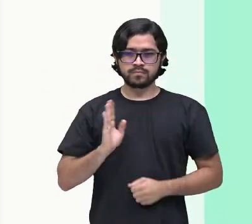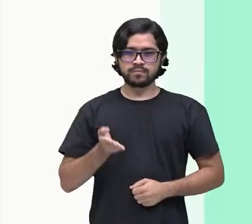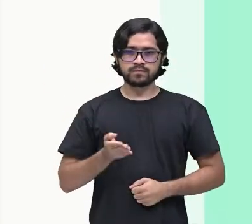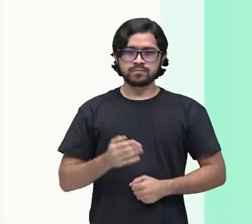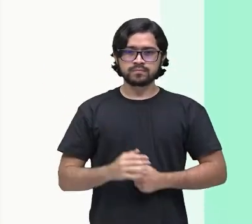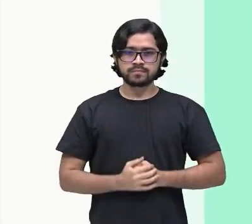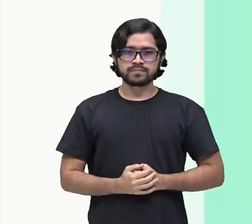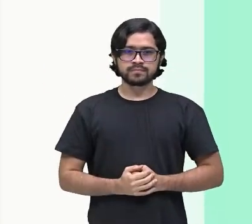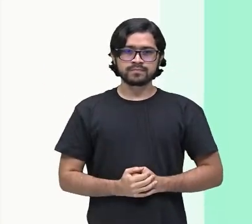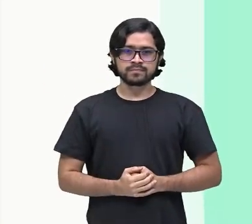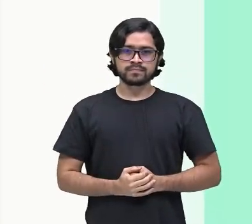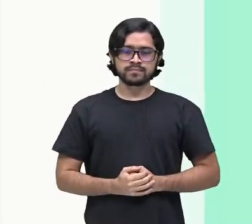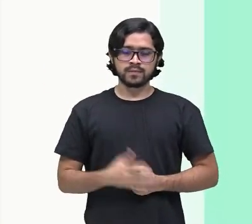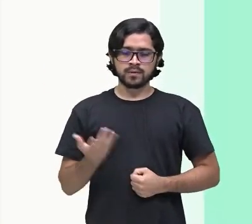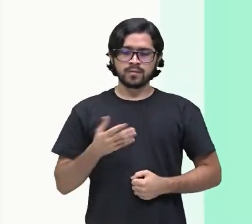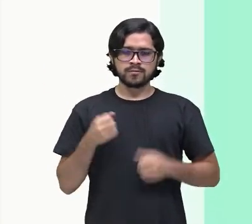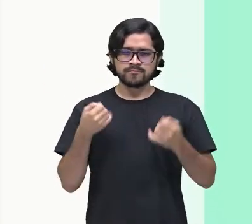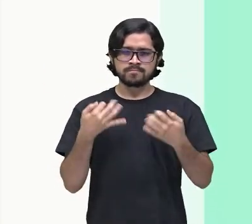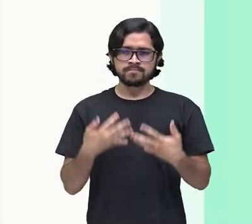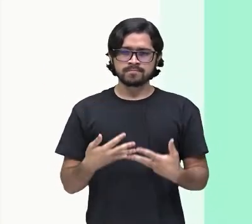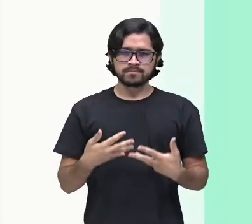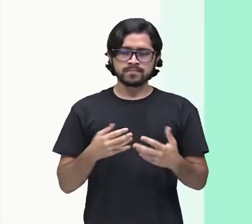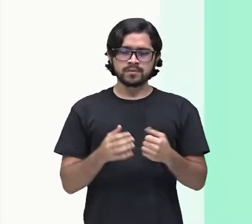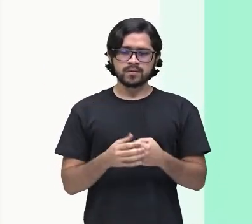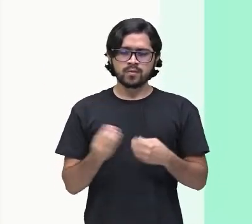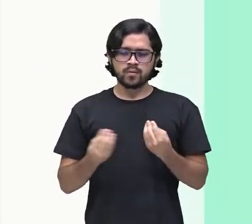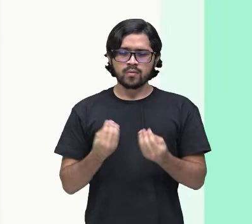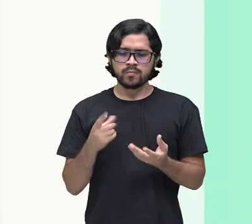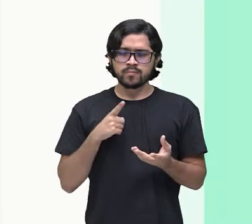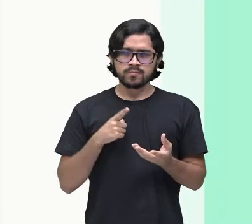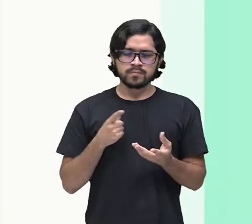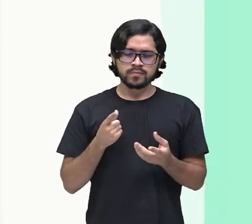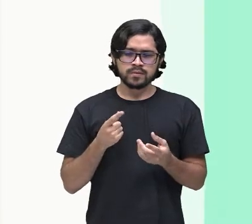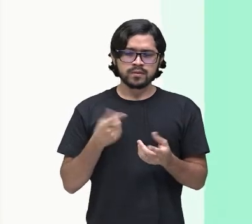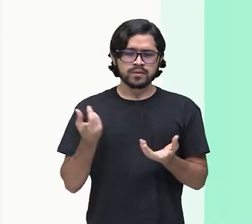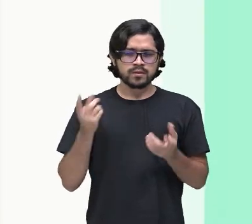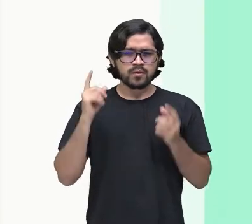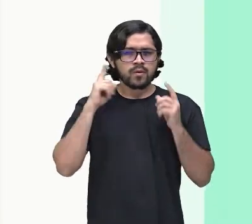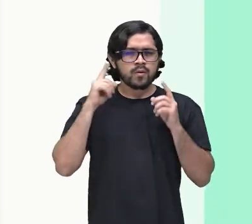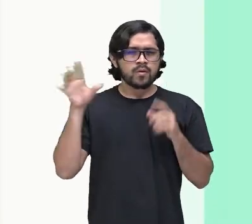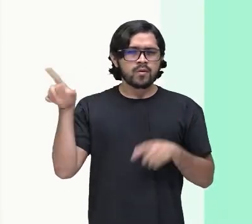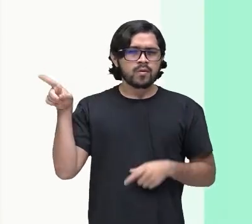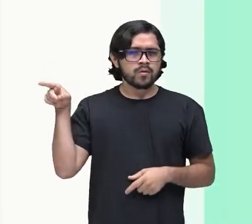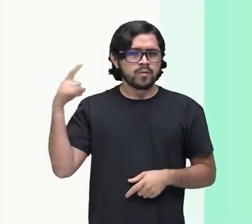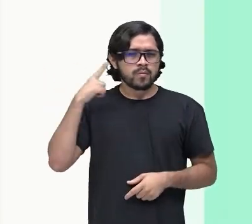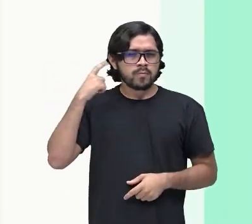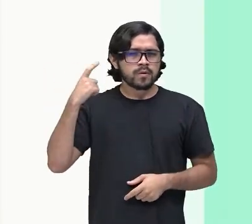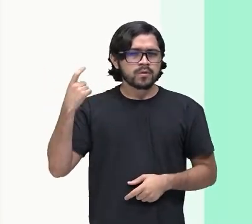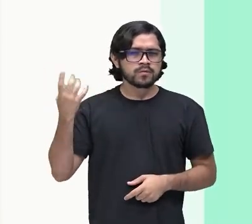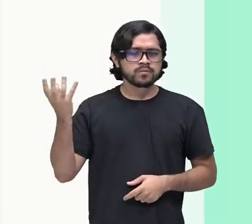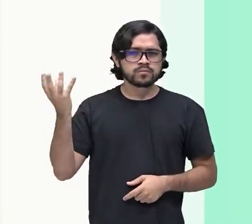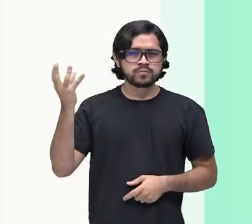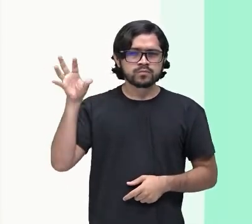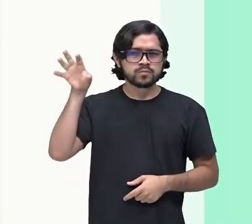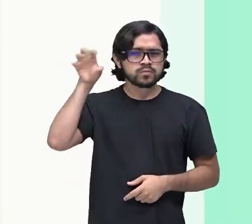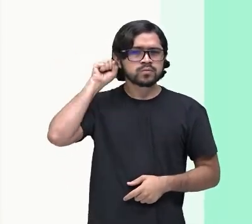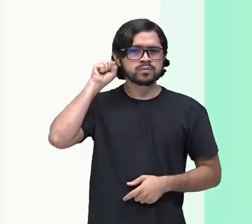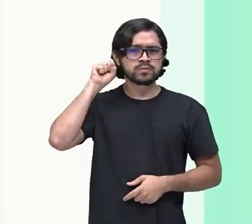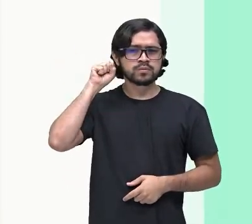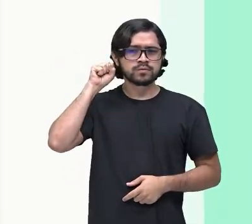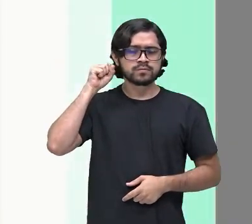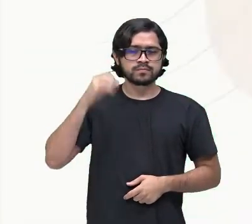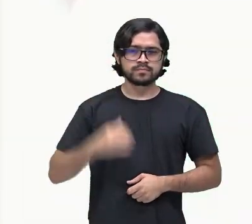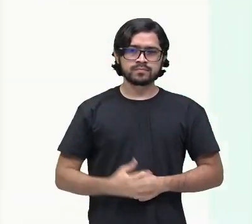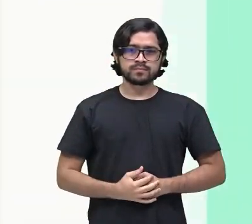agora eu vou explicar para vocês como é que ocorre a captação do som por esse órgão que é responsável, que é o